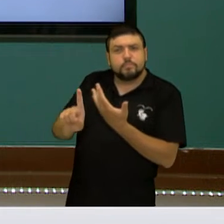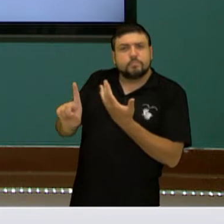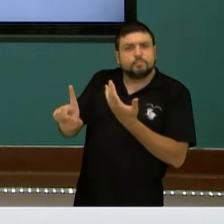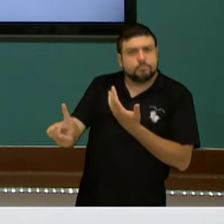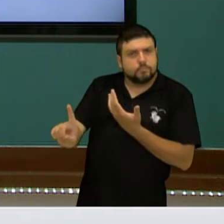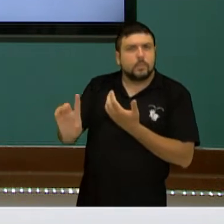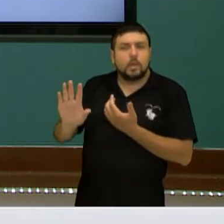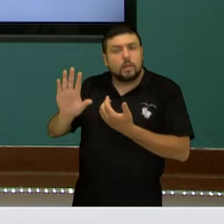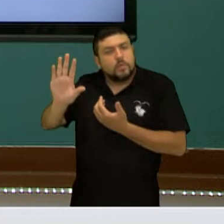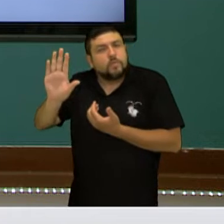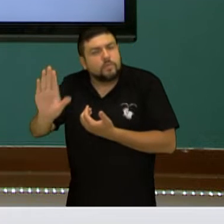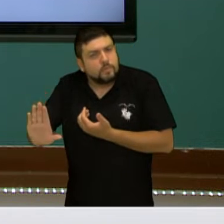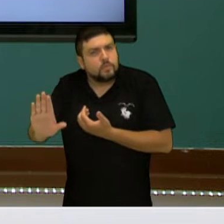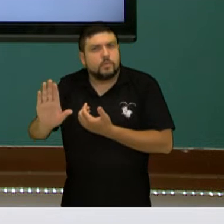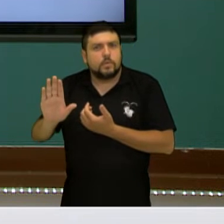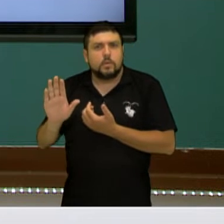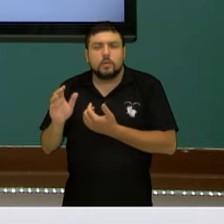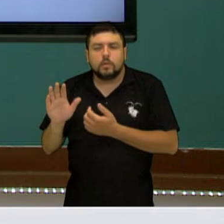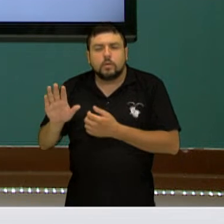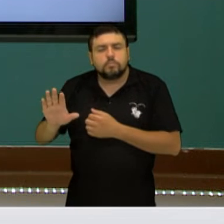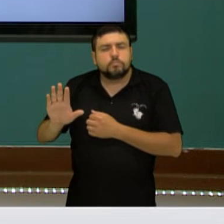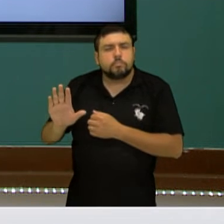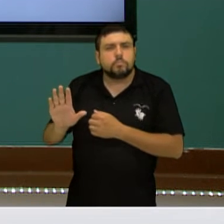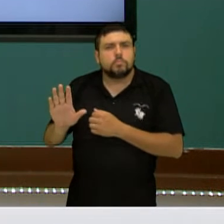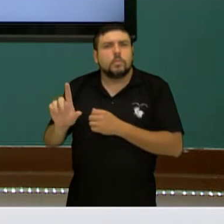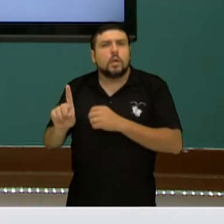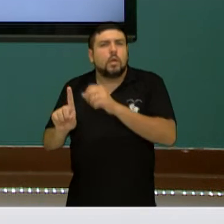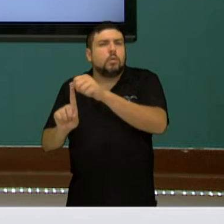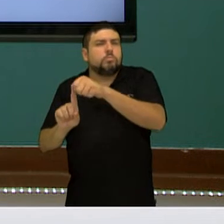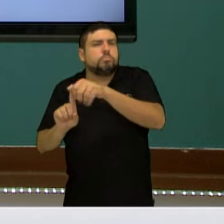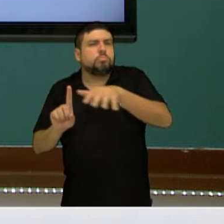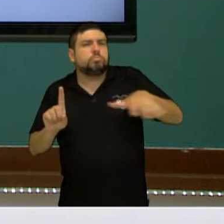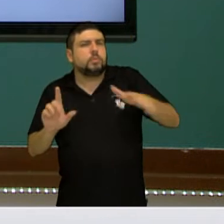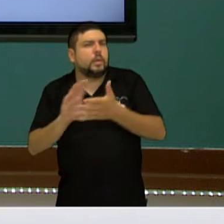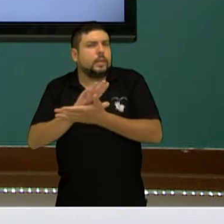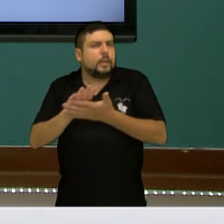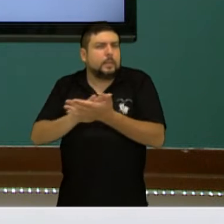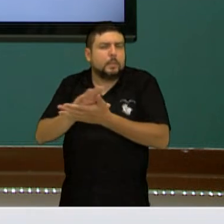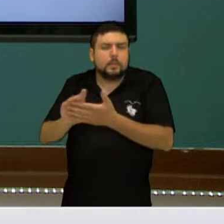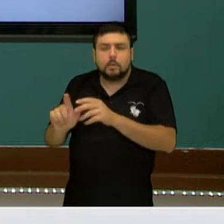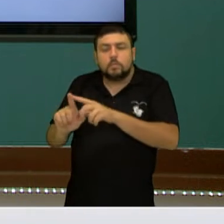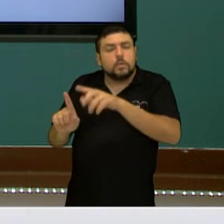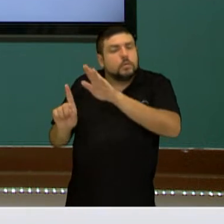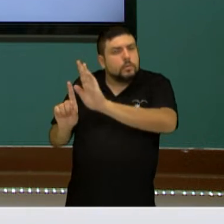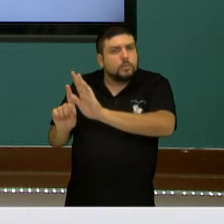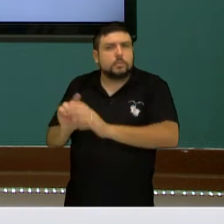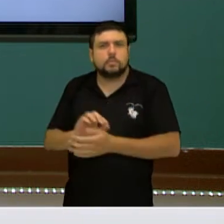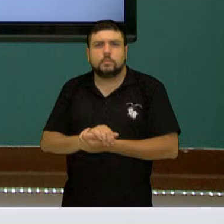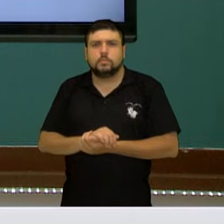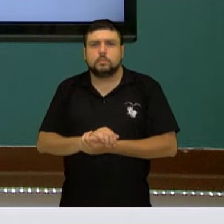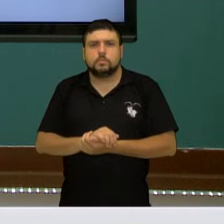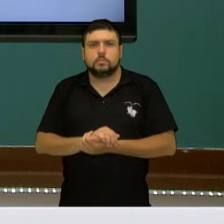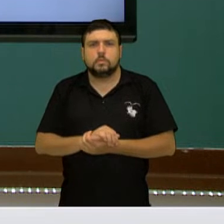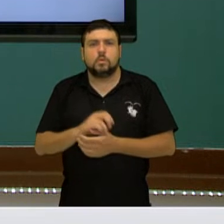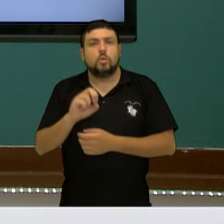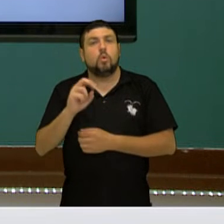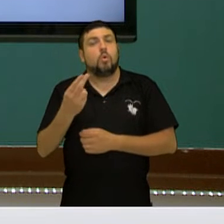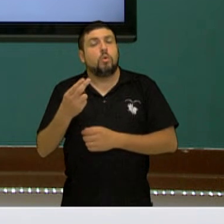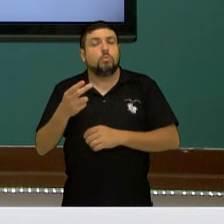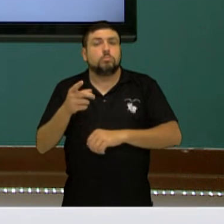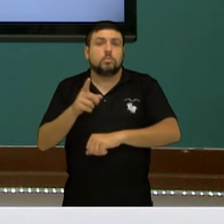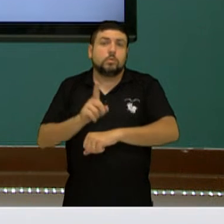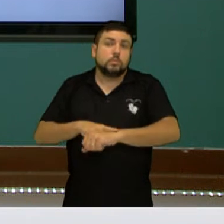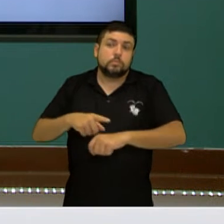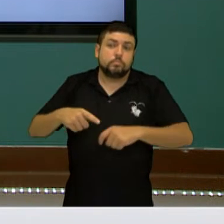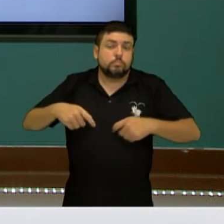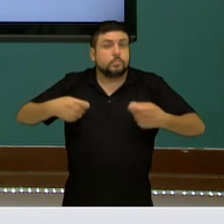Mantendo a pessoa isolada para que ela não transmita para os outros. Ou o tempo necessário dependendo da evolução dos